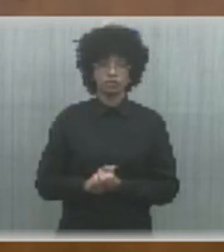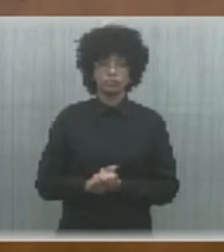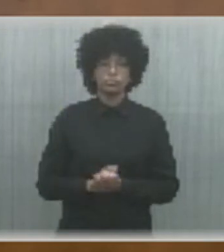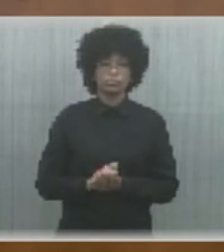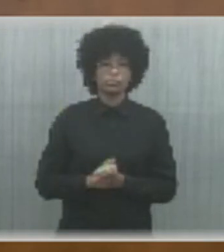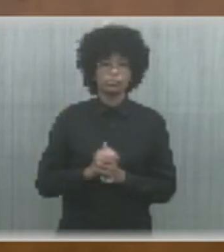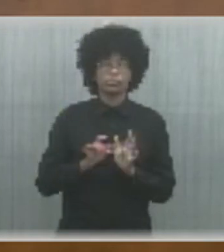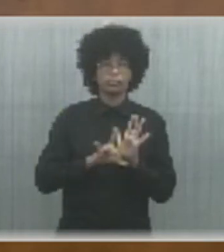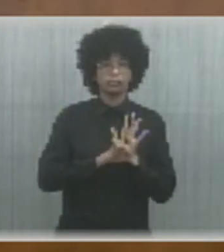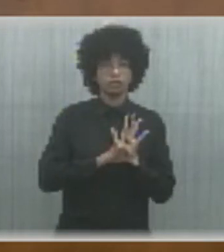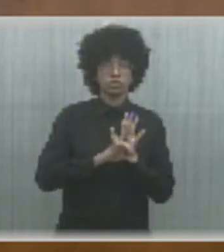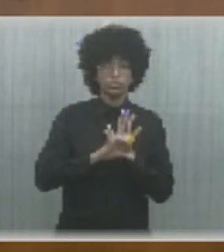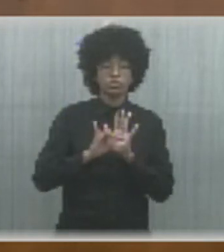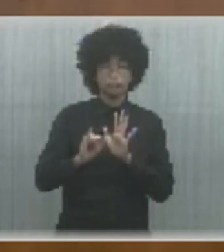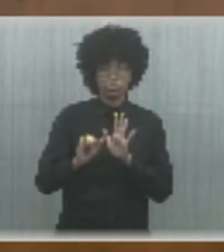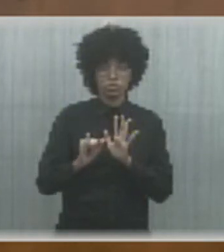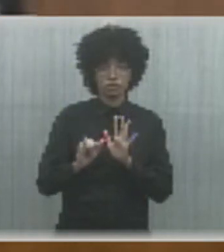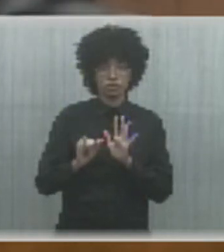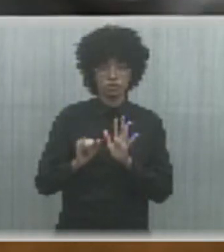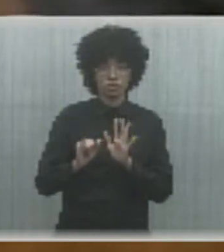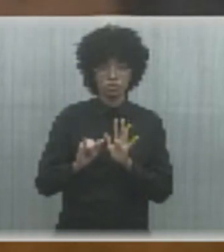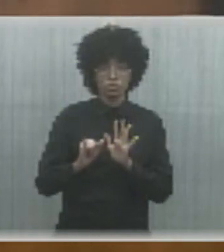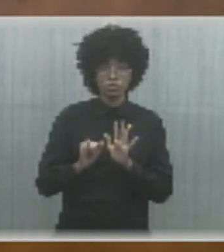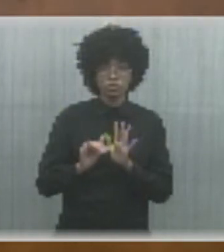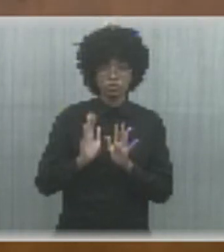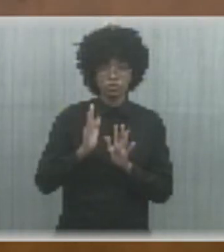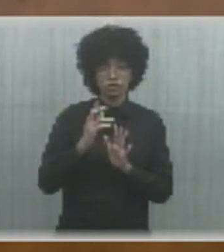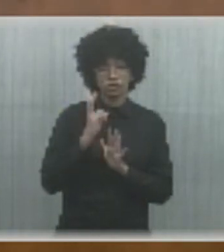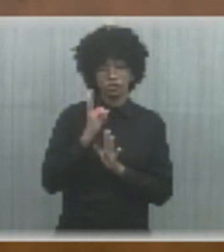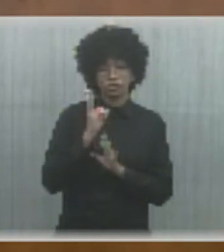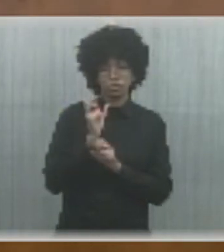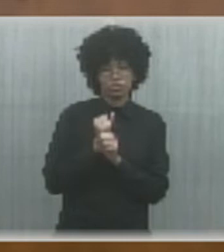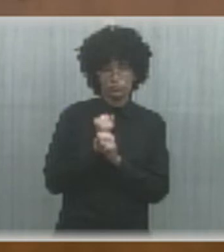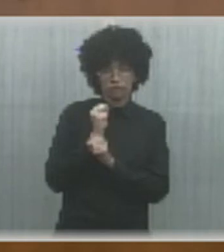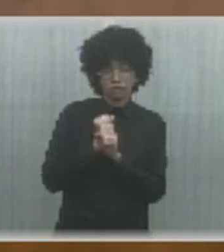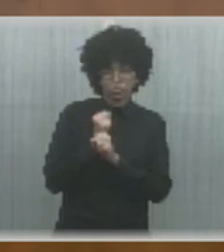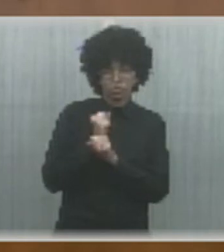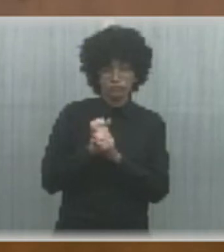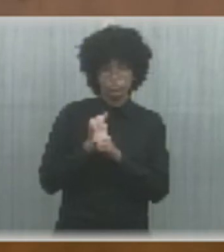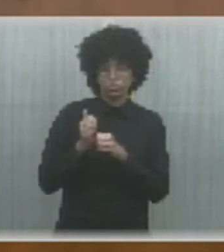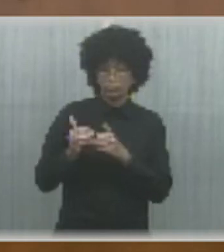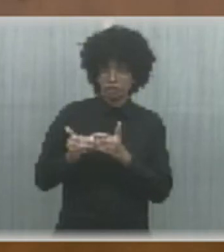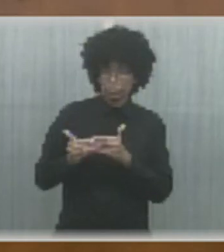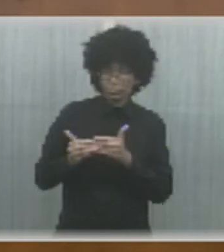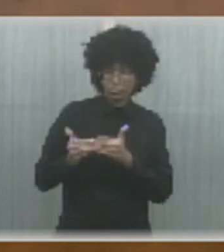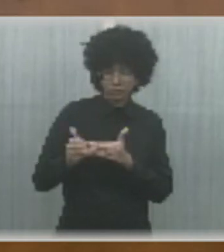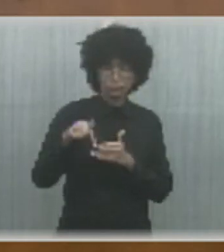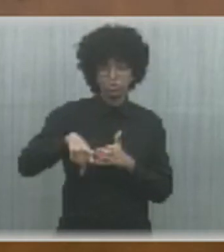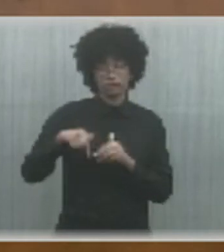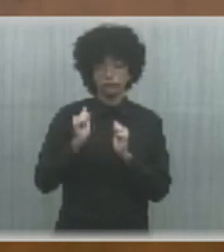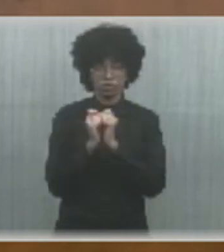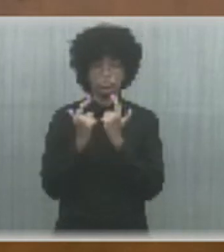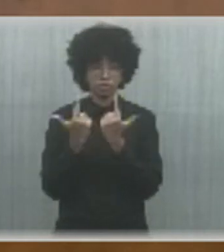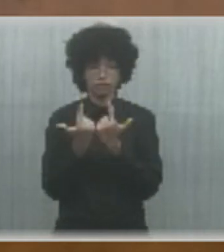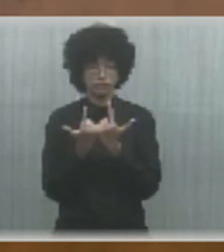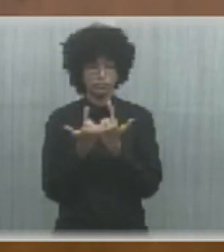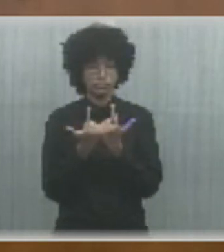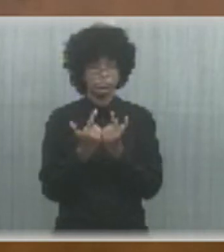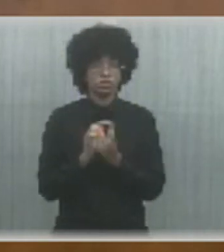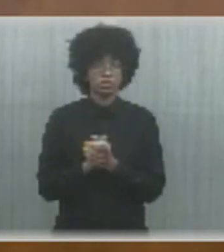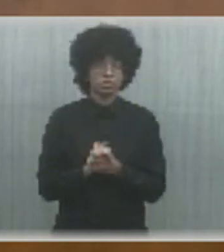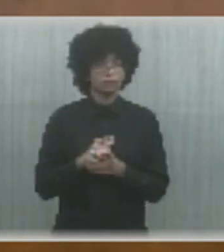Uma lei que, inclusive, passou quase 2 anos tramitando nessa casa, que